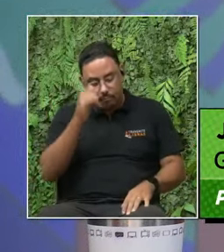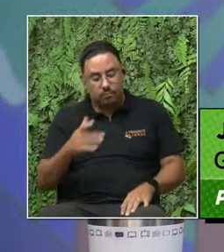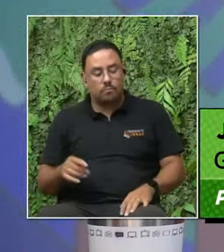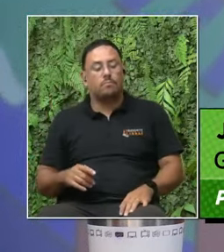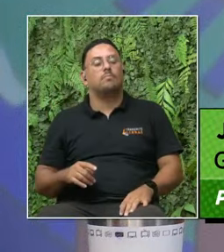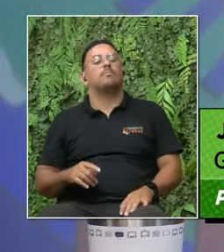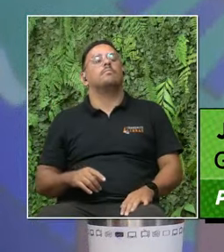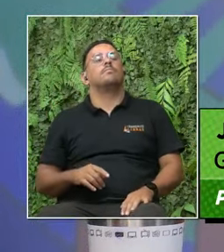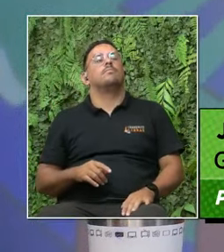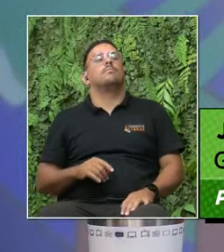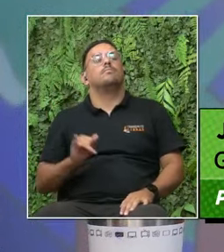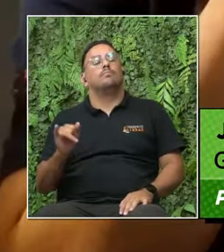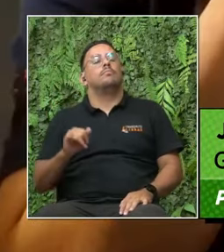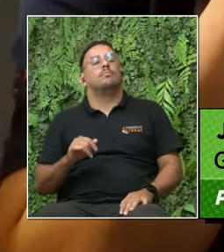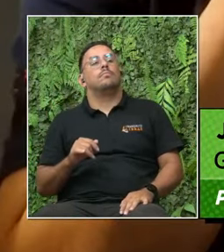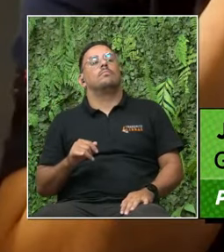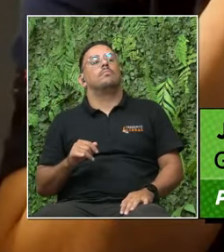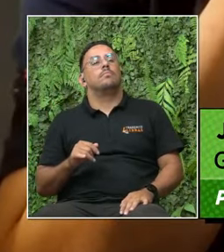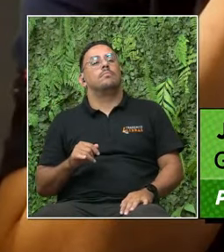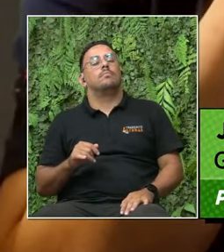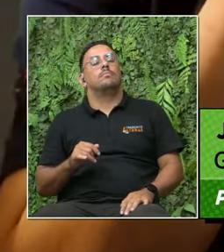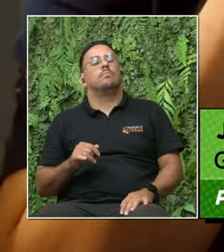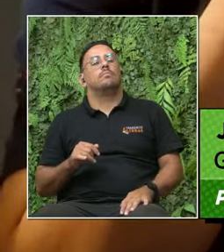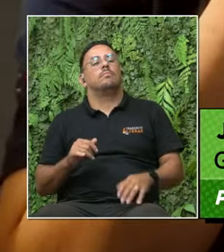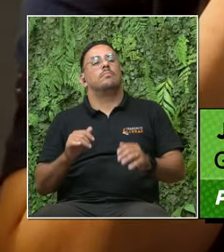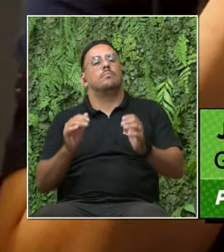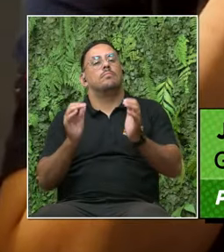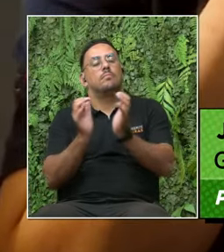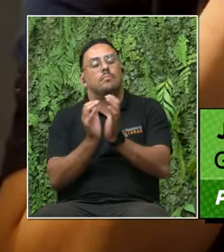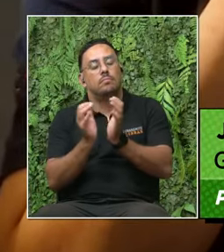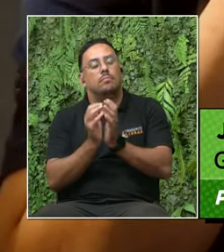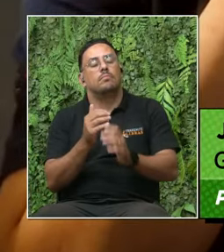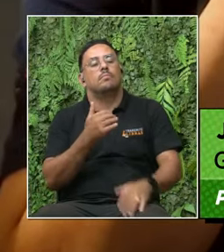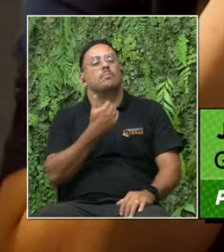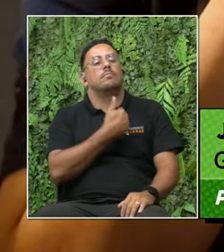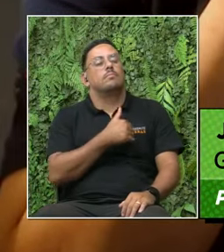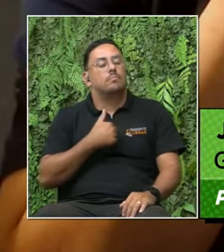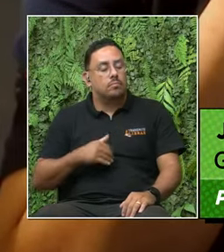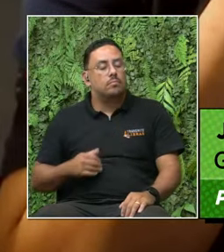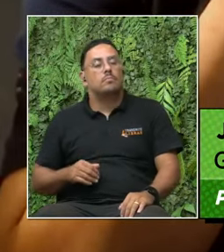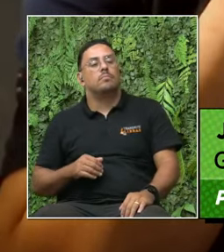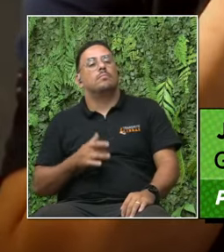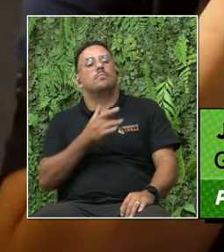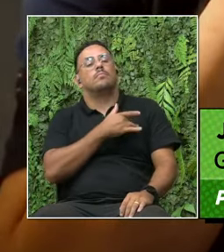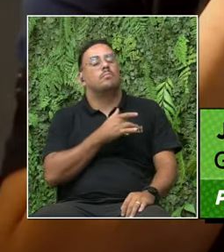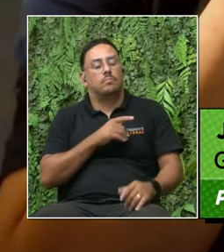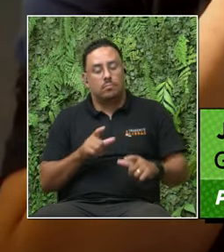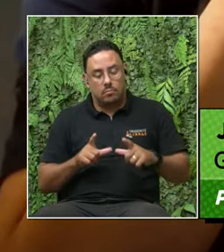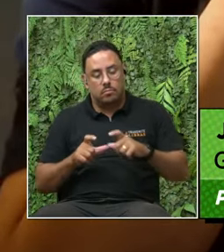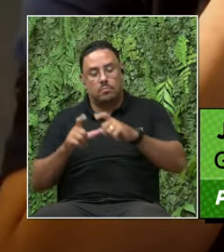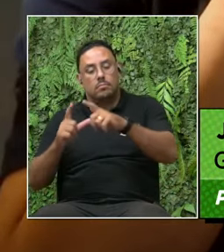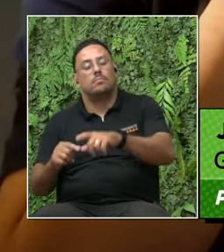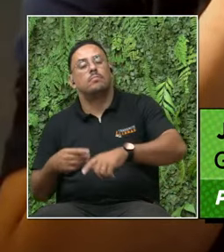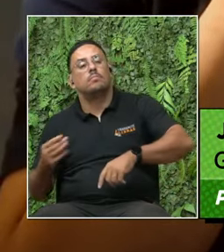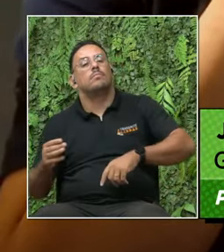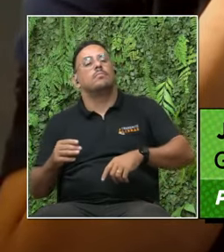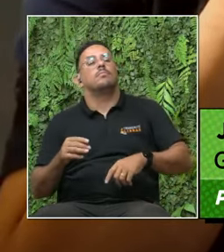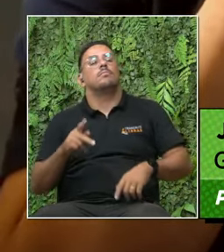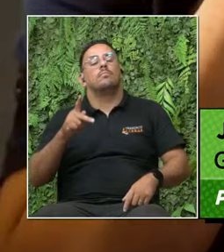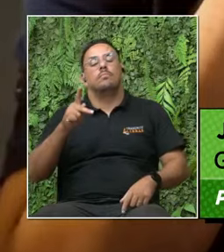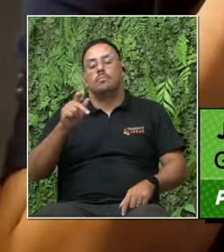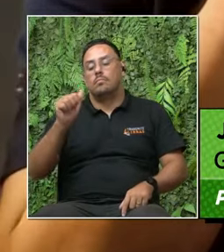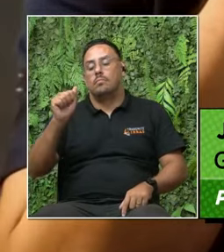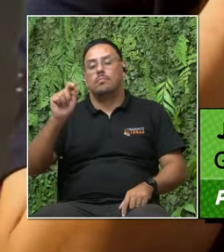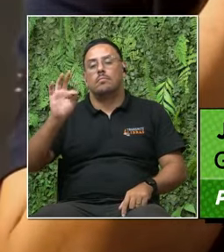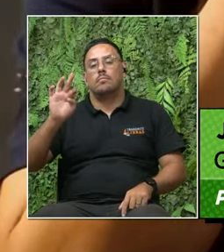Atlético nem viaja com o time principal pro interior irmão Ah você tá louco Cruzeiro Não viaja ninguém viaja o Atlético ele só foi para Patrocínio esse